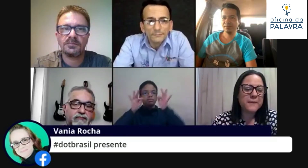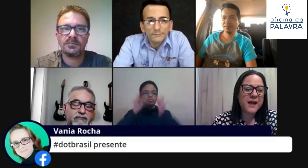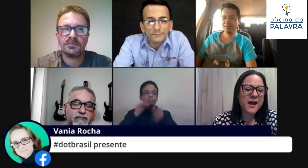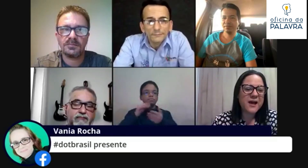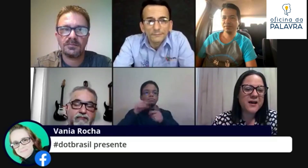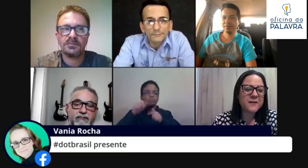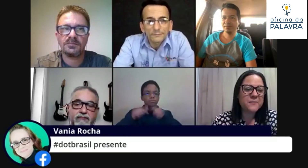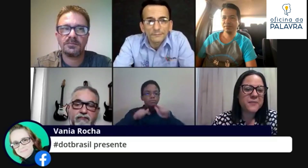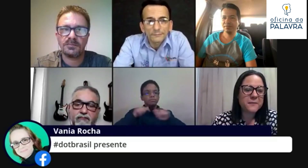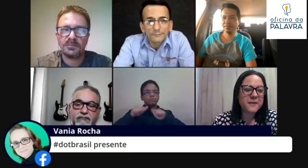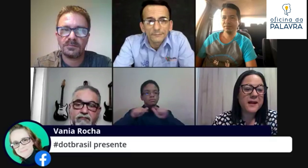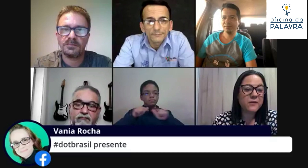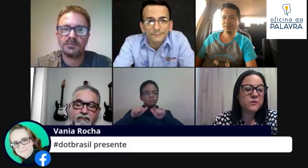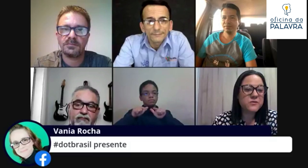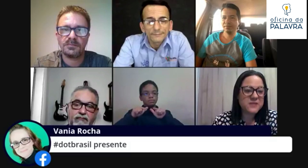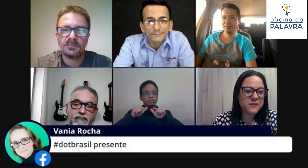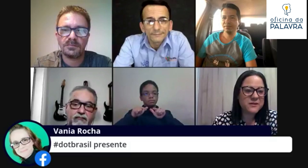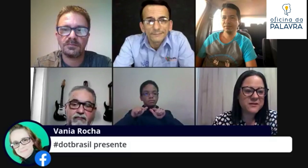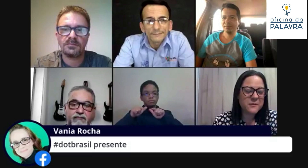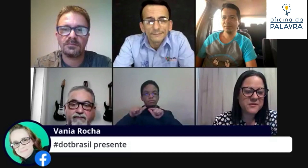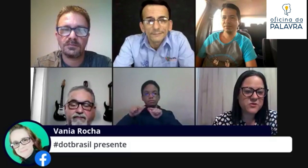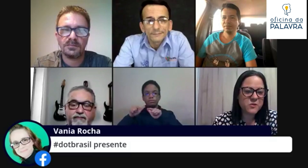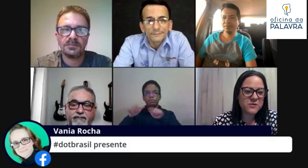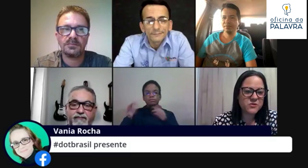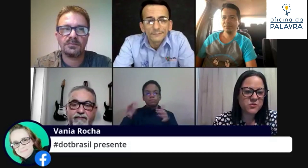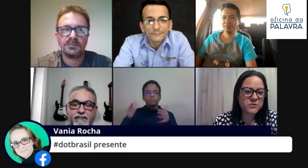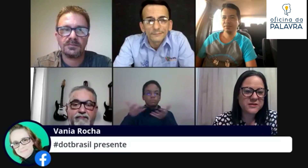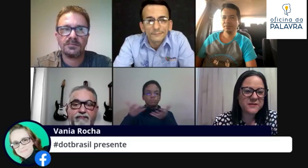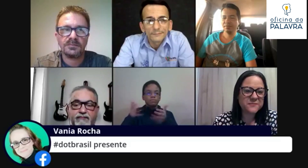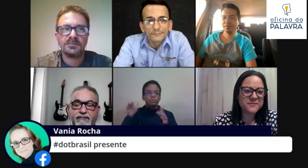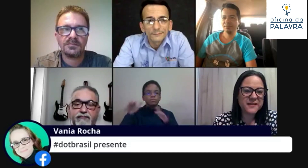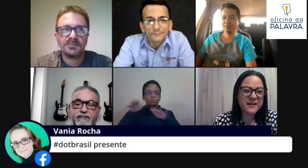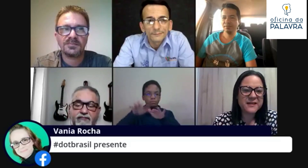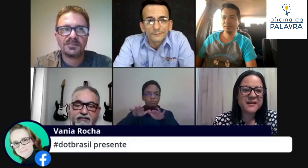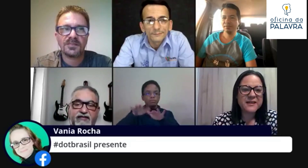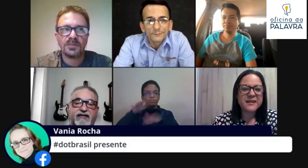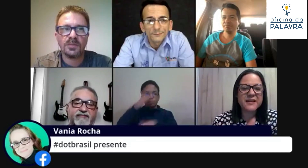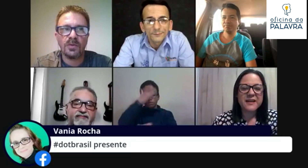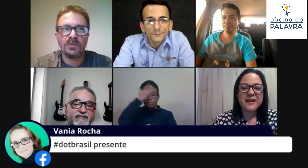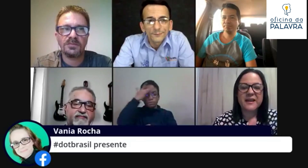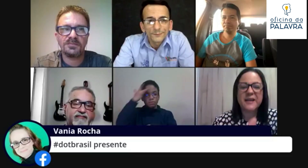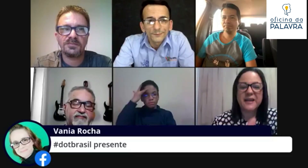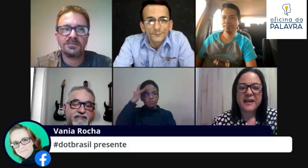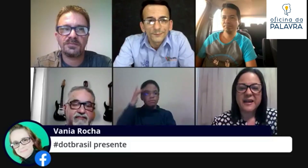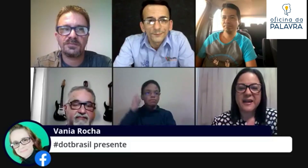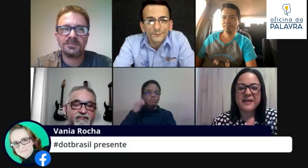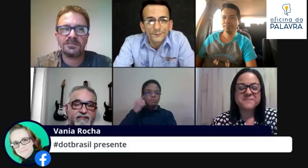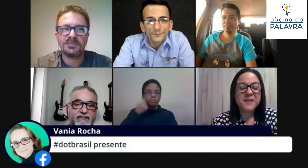trabalhando para a inclusão, então, da pessoa surda, né?